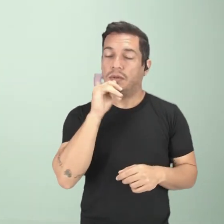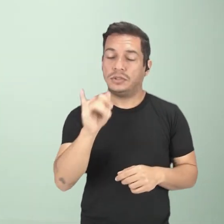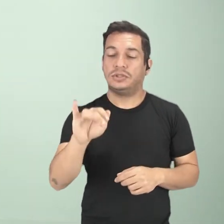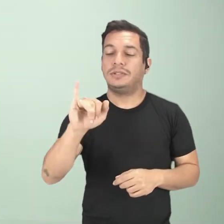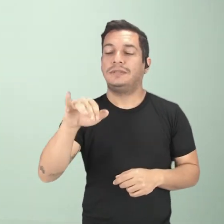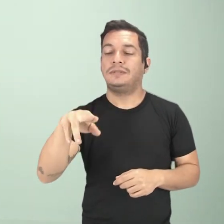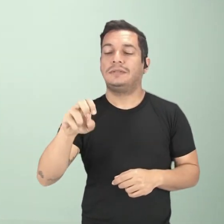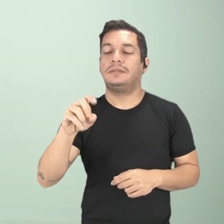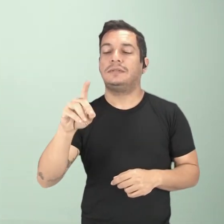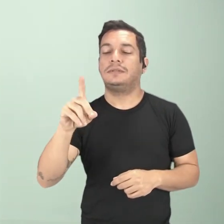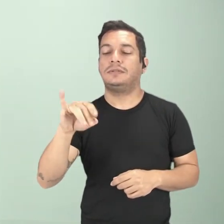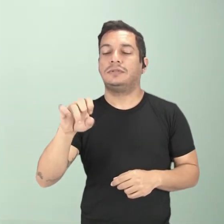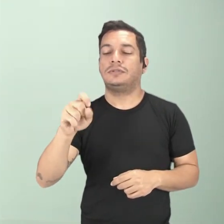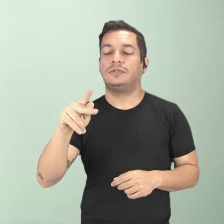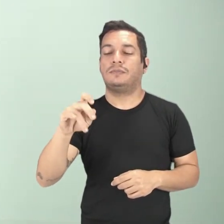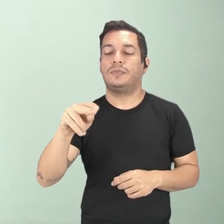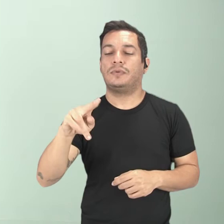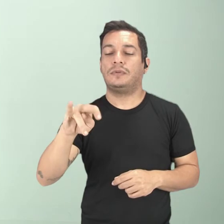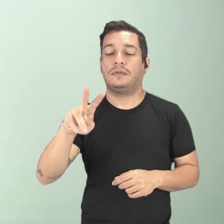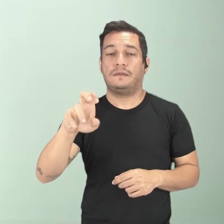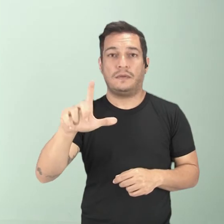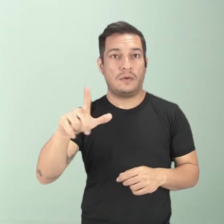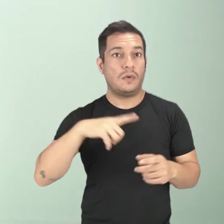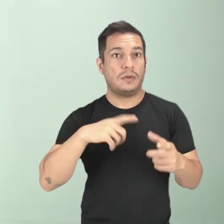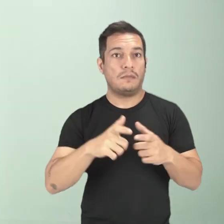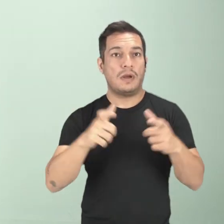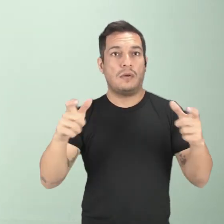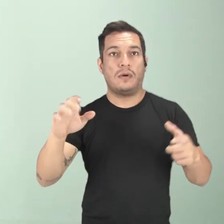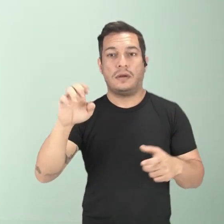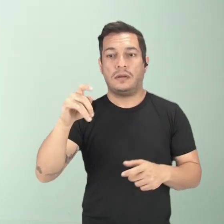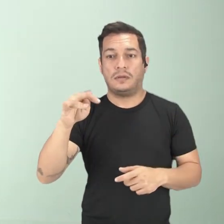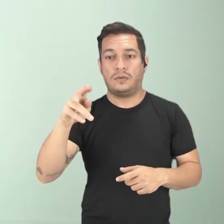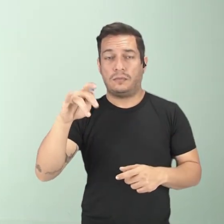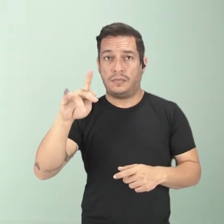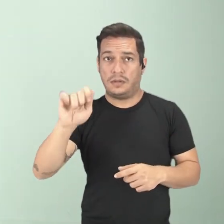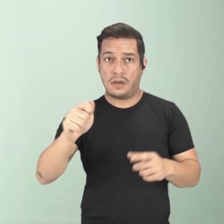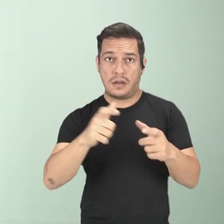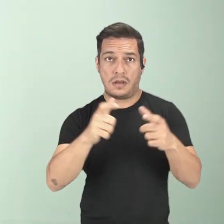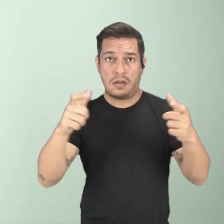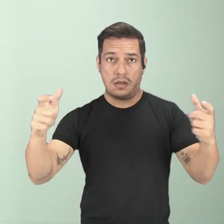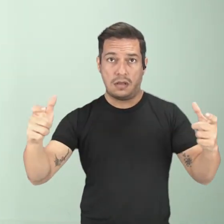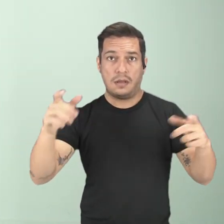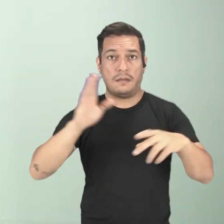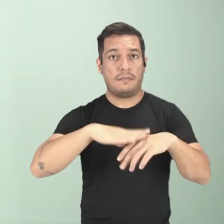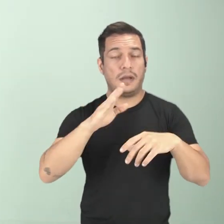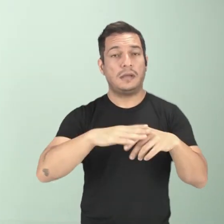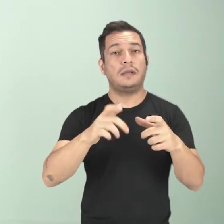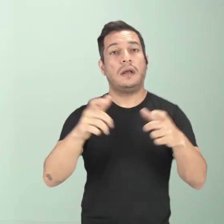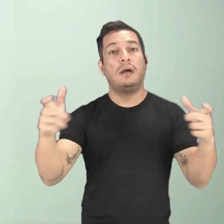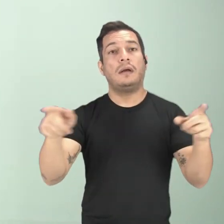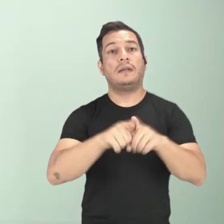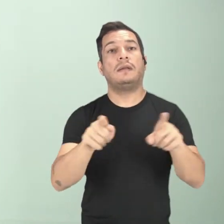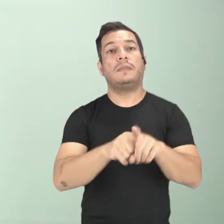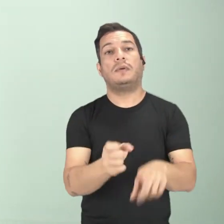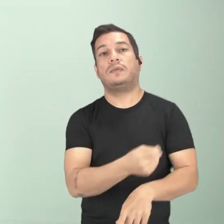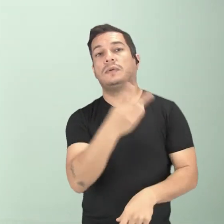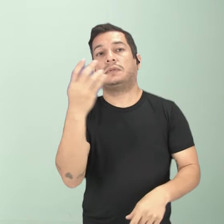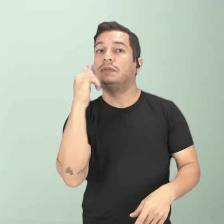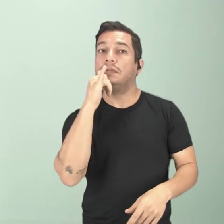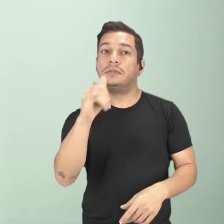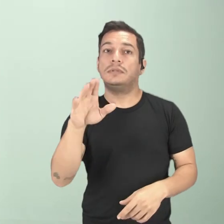indisponível. Ou seja, quanto maior a entropia, quanto mais a entropia aumenta, mais aumenta essa quantidade de